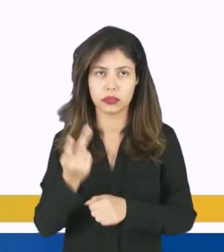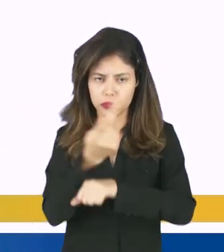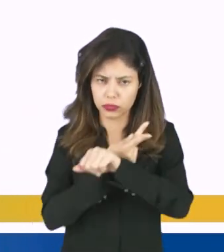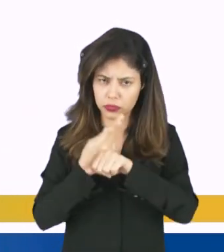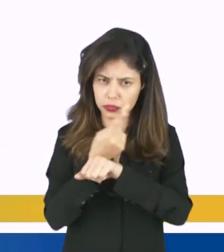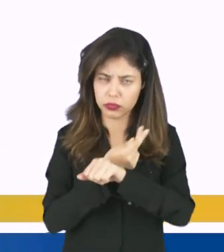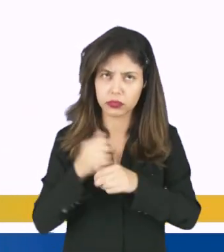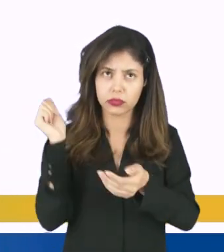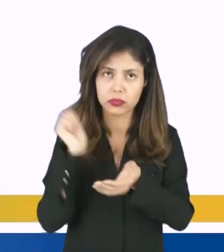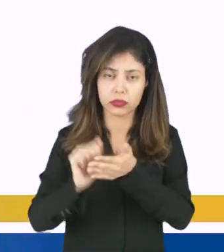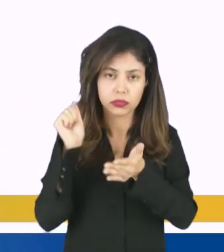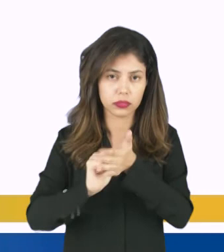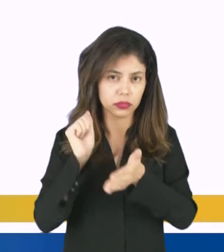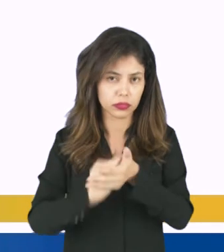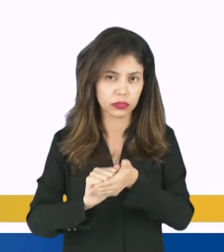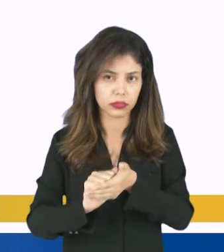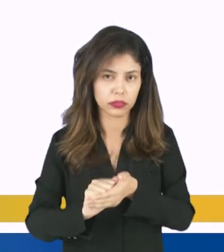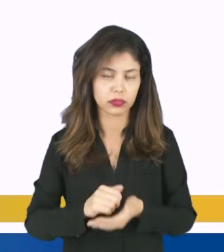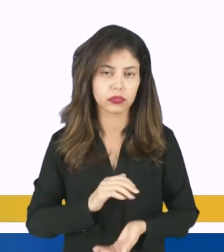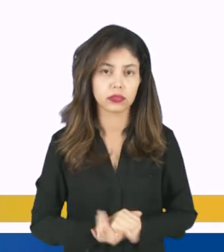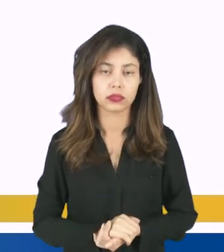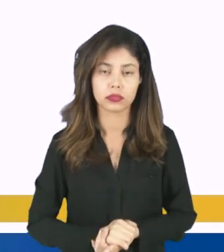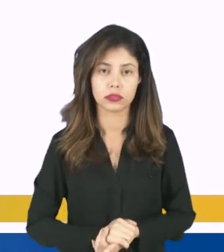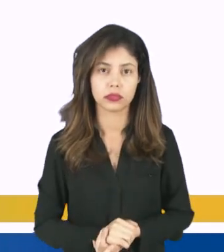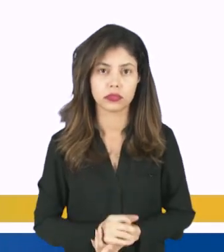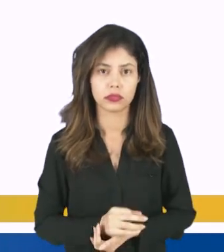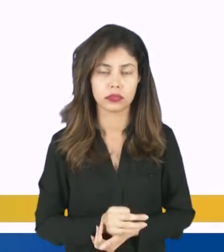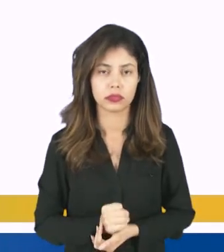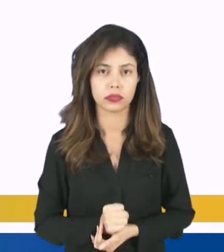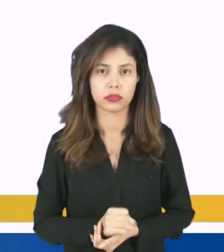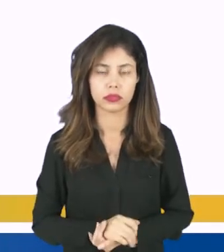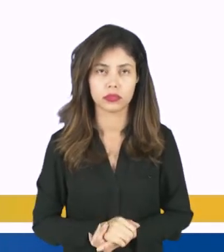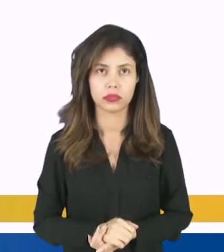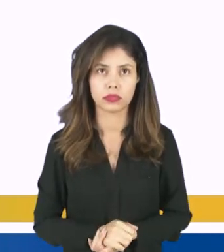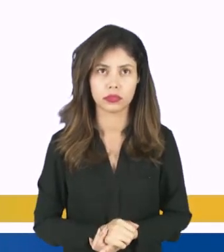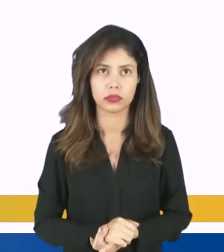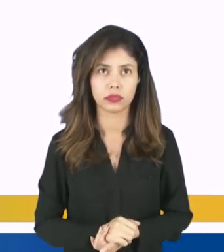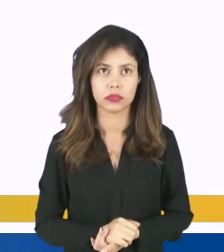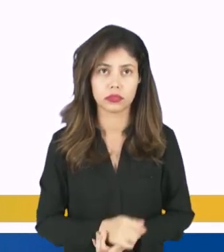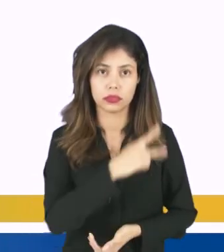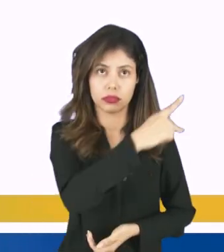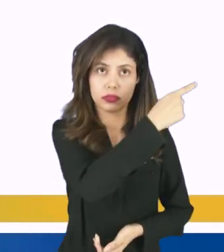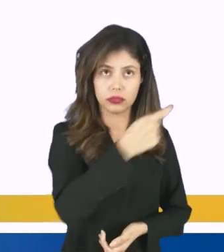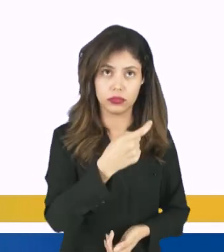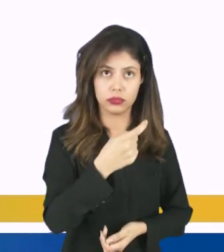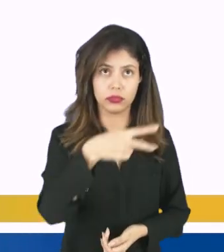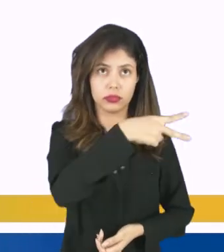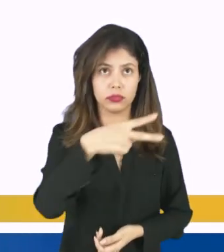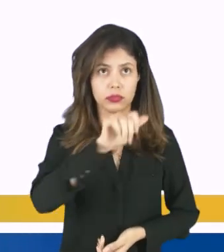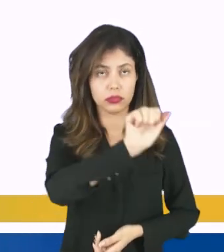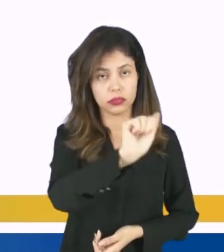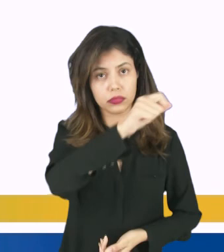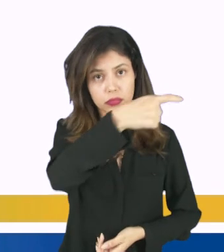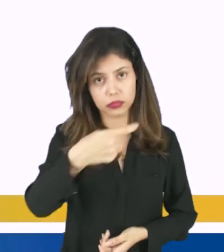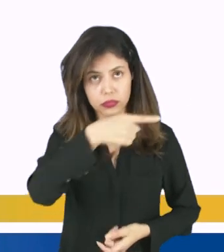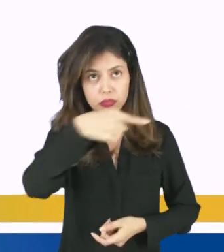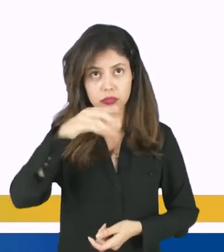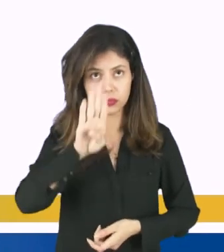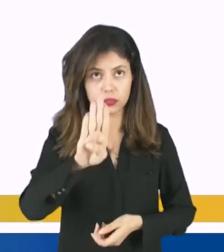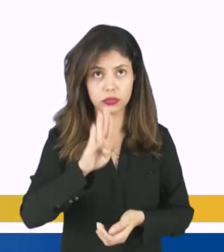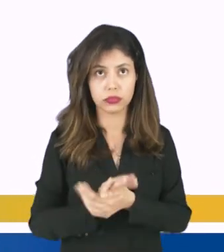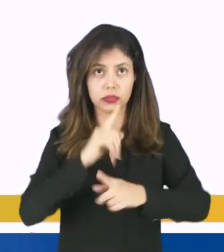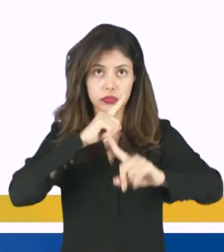A. Então, nós teremos a seguinte situação, utilizando lá na identidade, que a P de B sobre A